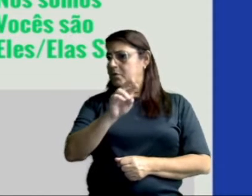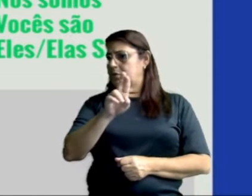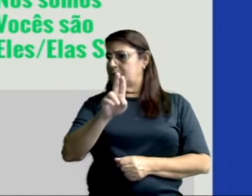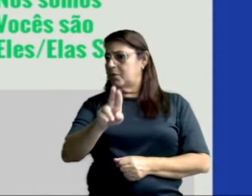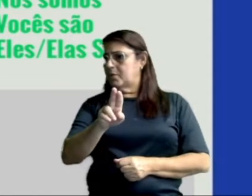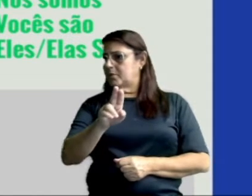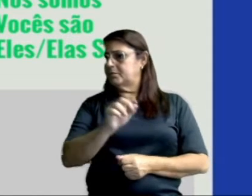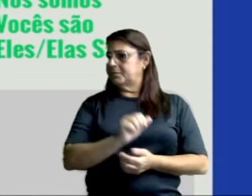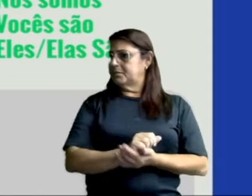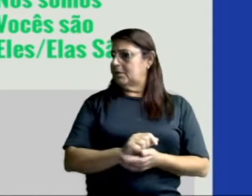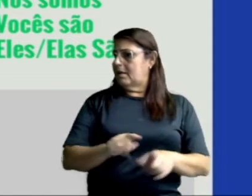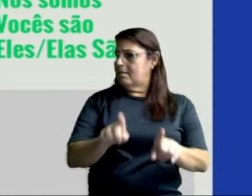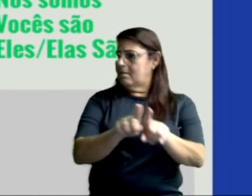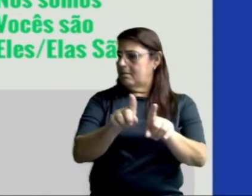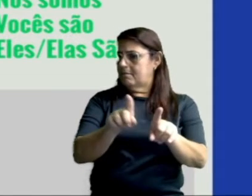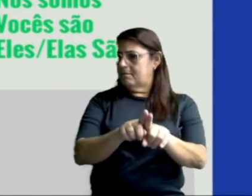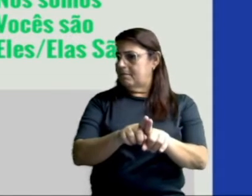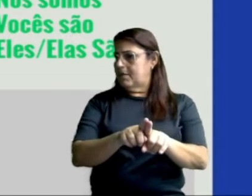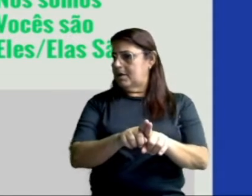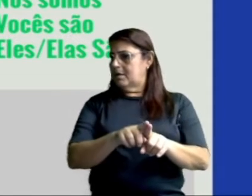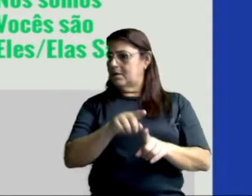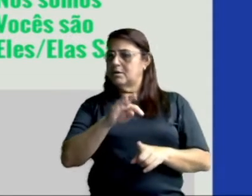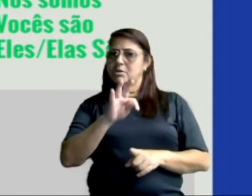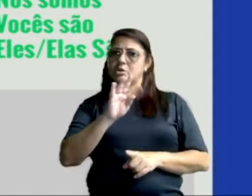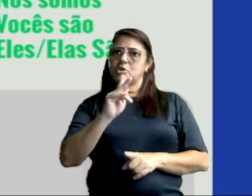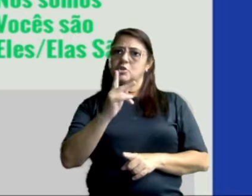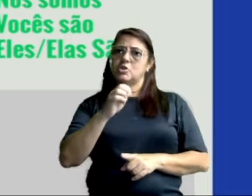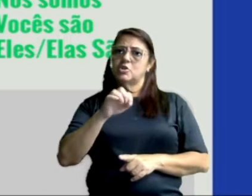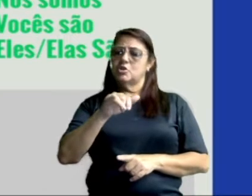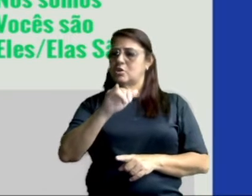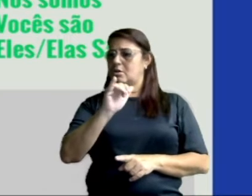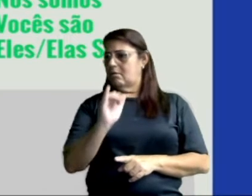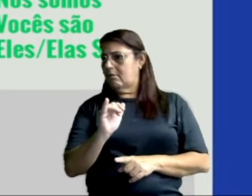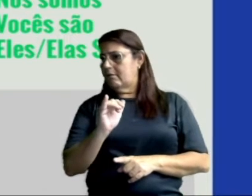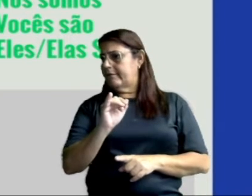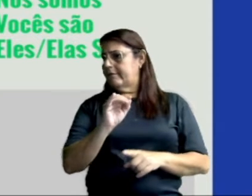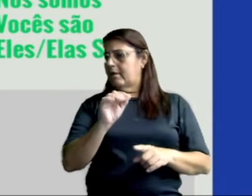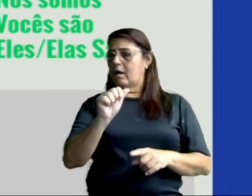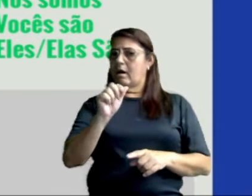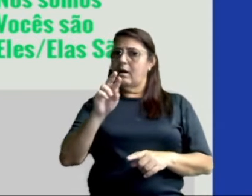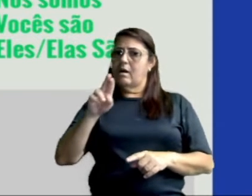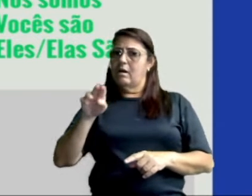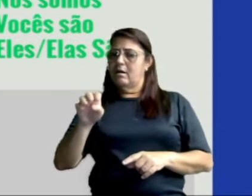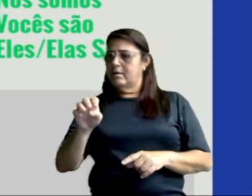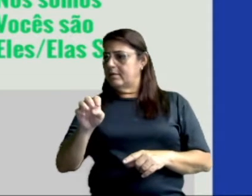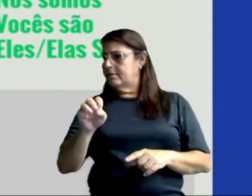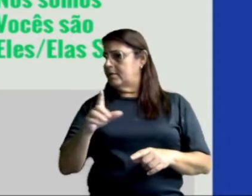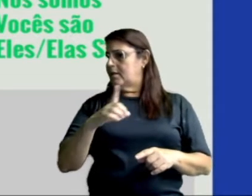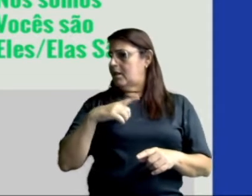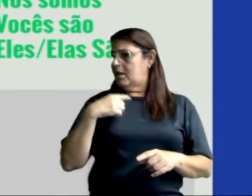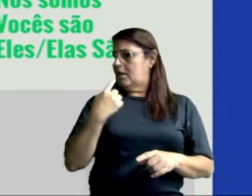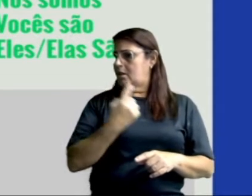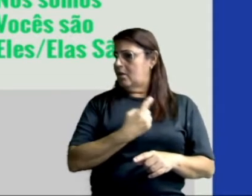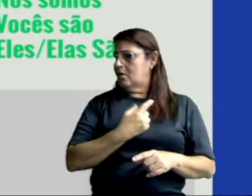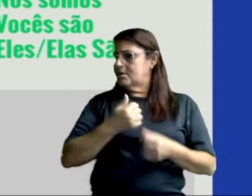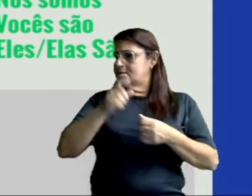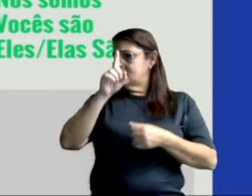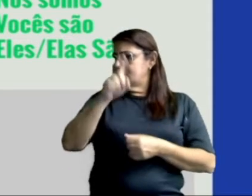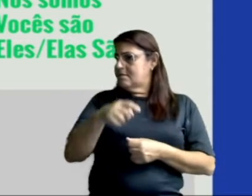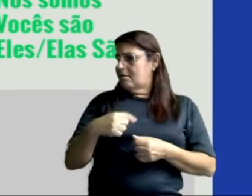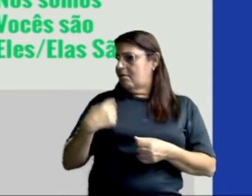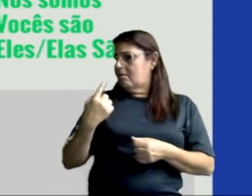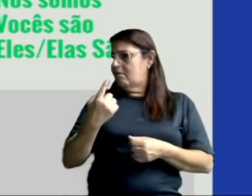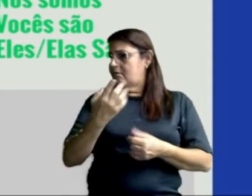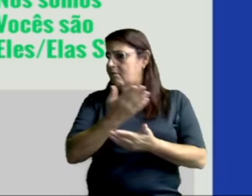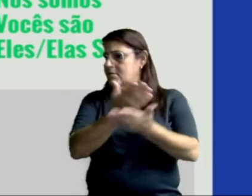vocês são, ou no caso estão. E o they are, eles ou elas são ou estão. Pronto. Esse quadrinho aí é o que leva